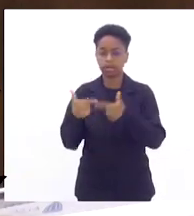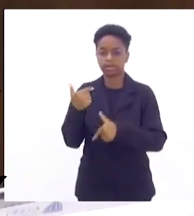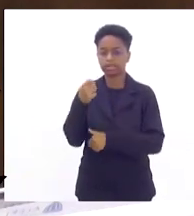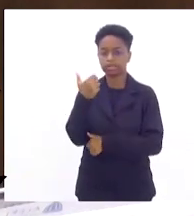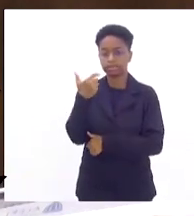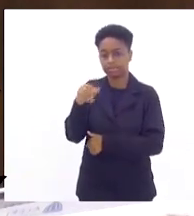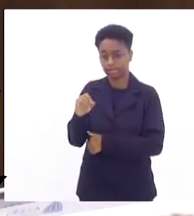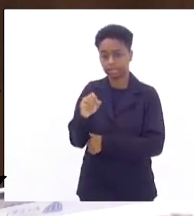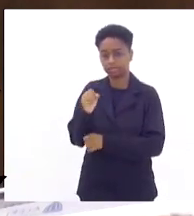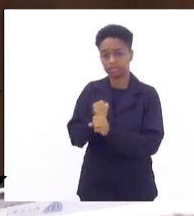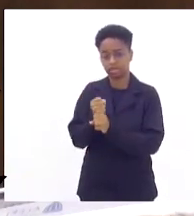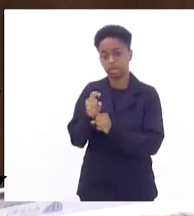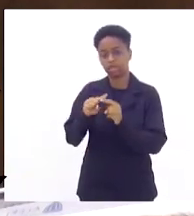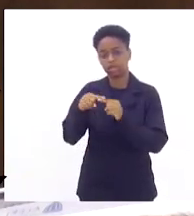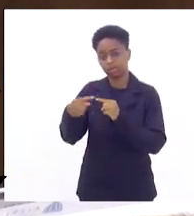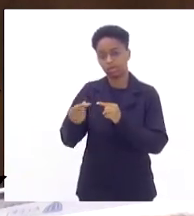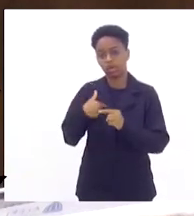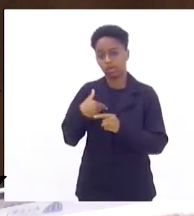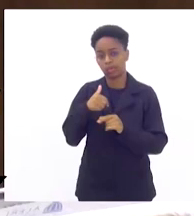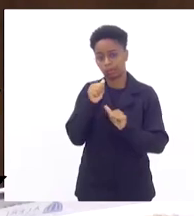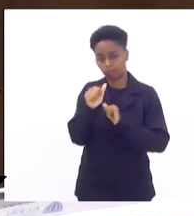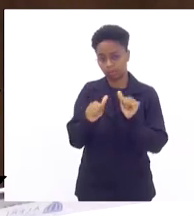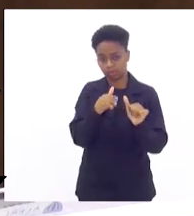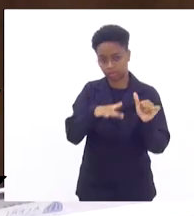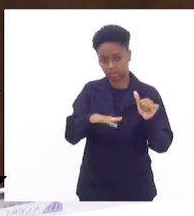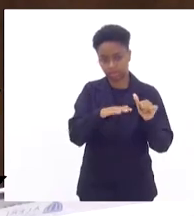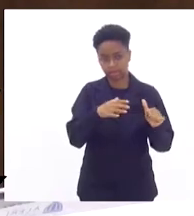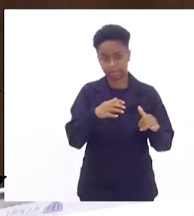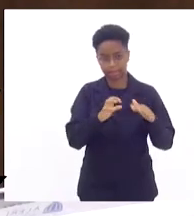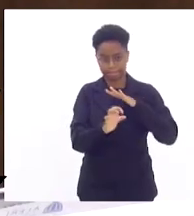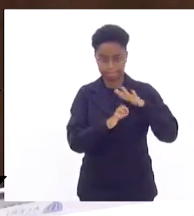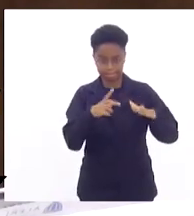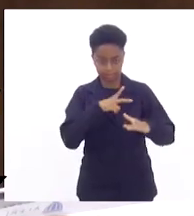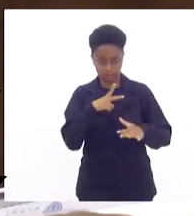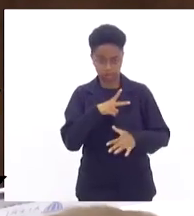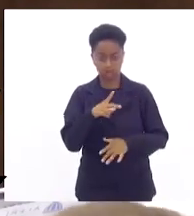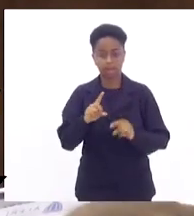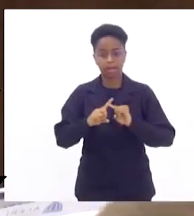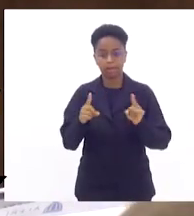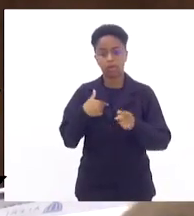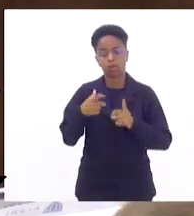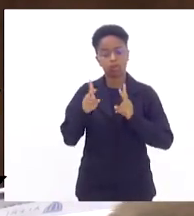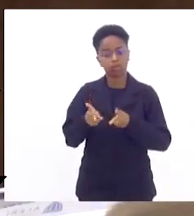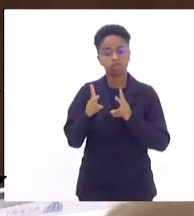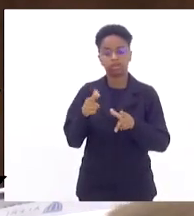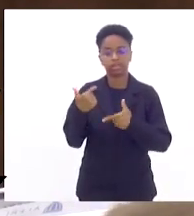optei por migrar para iniciativa privada e continuo no saneamento até hoje.